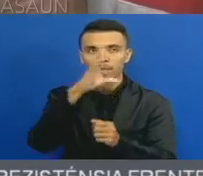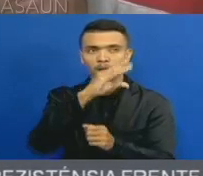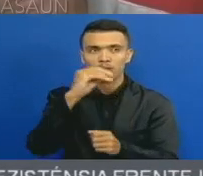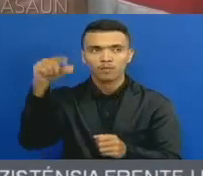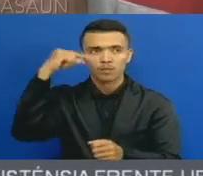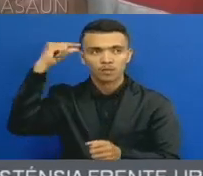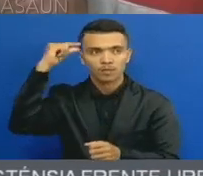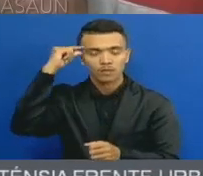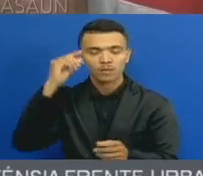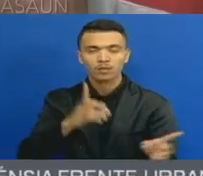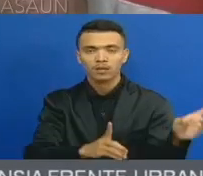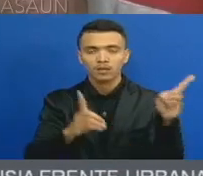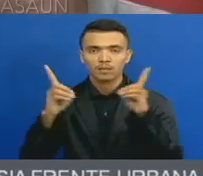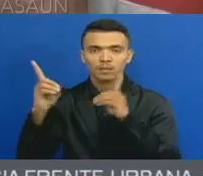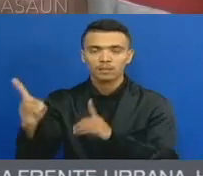governo,